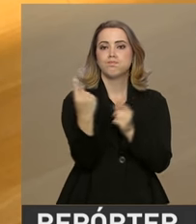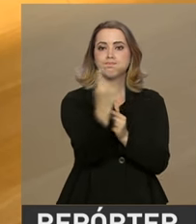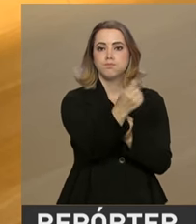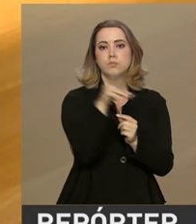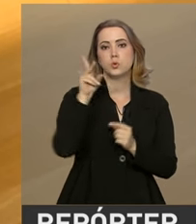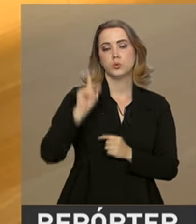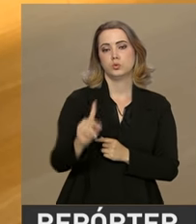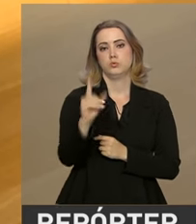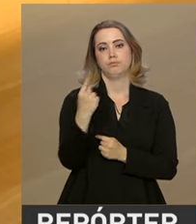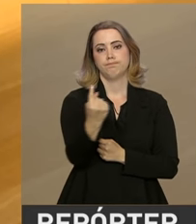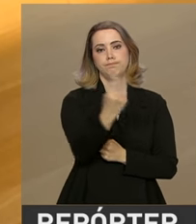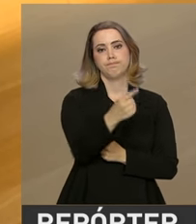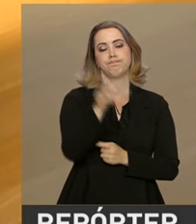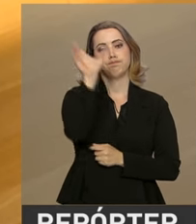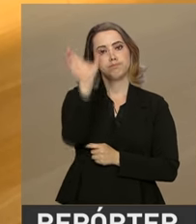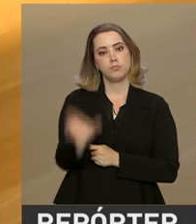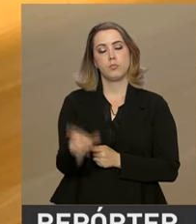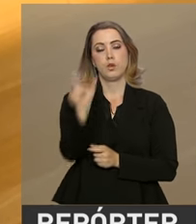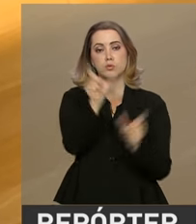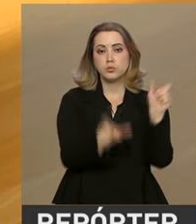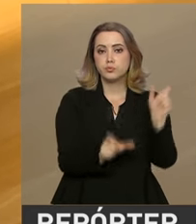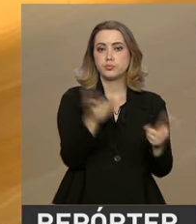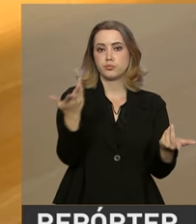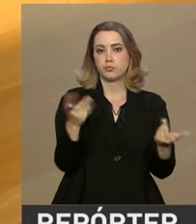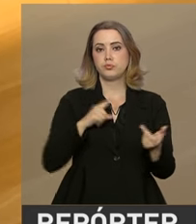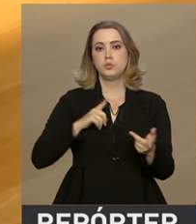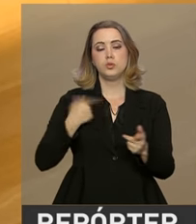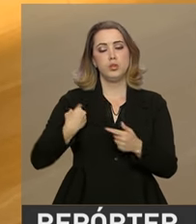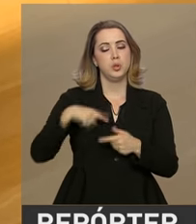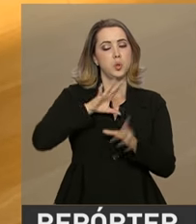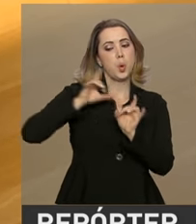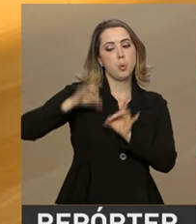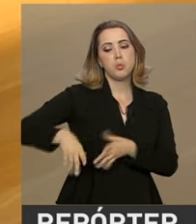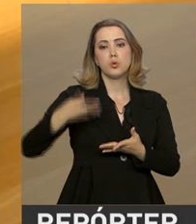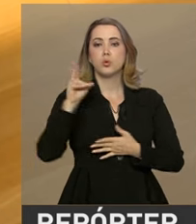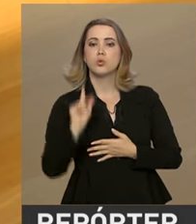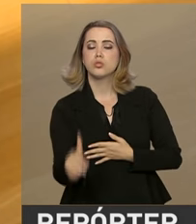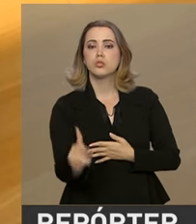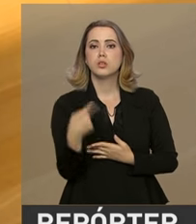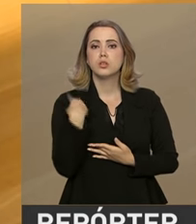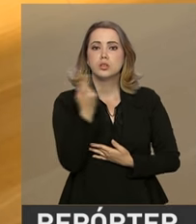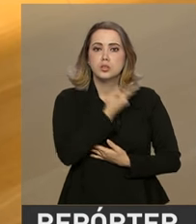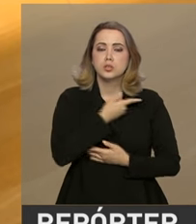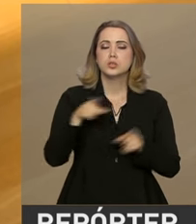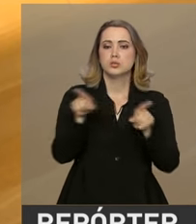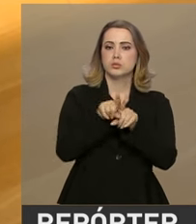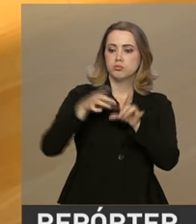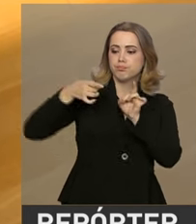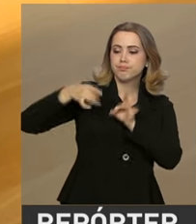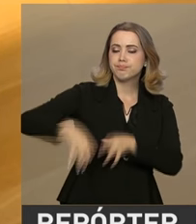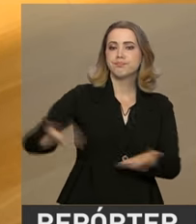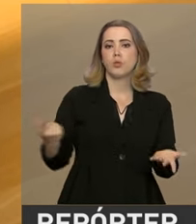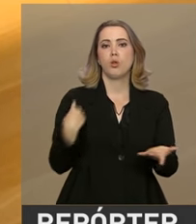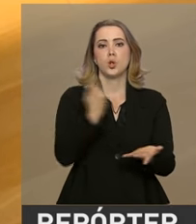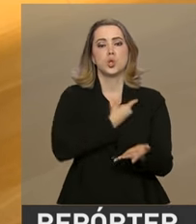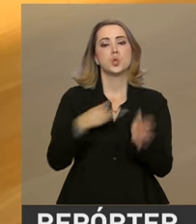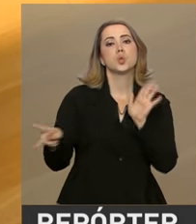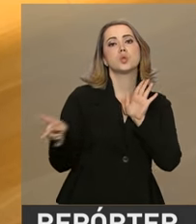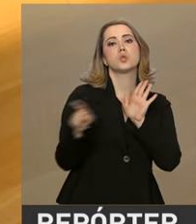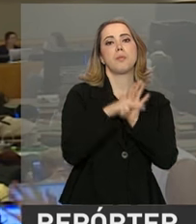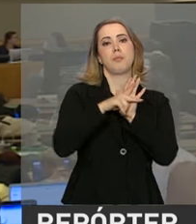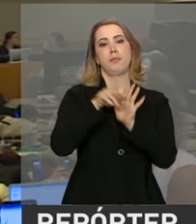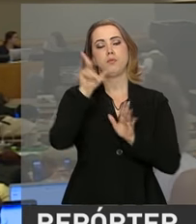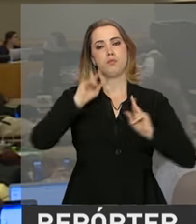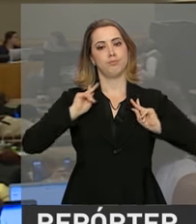humano. Se abrirmos mão da defesa intransigente desses direitos, estaremos abrindo mão da nossa própria